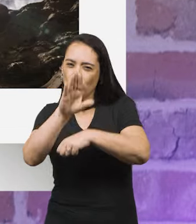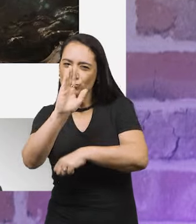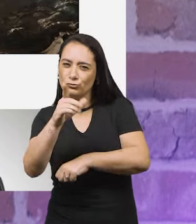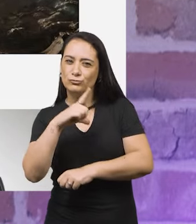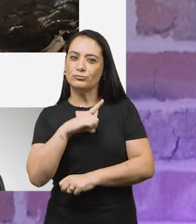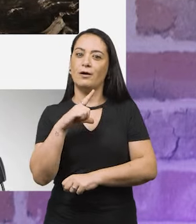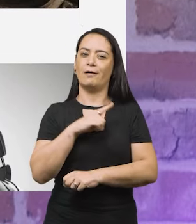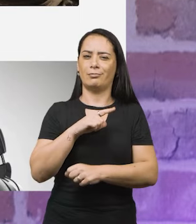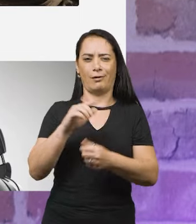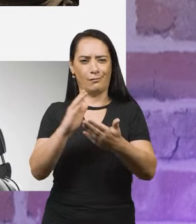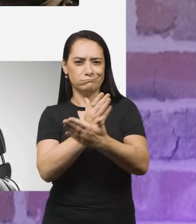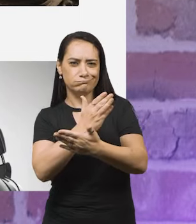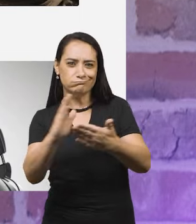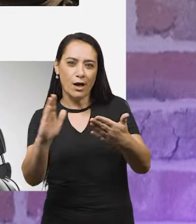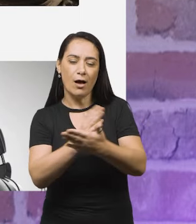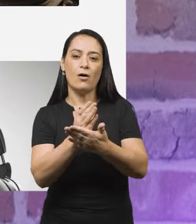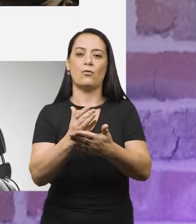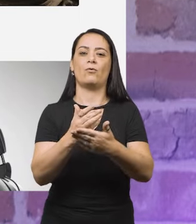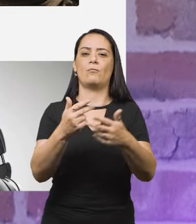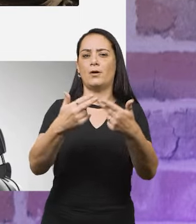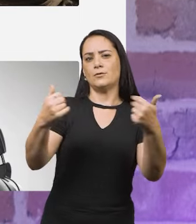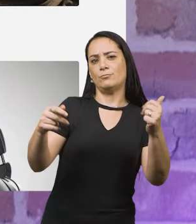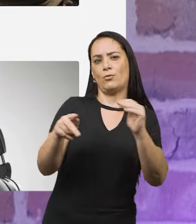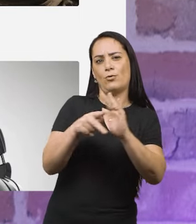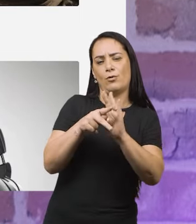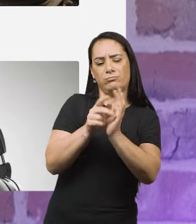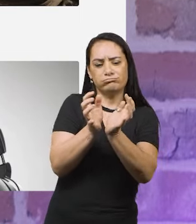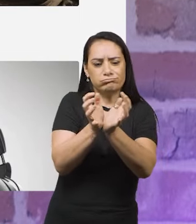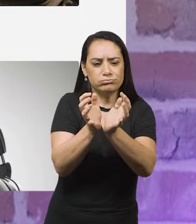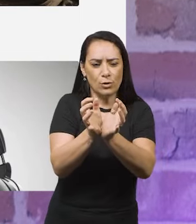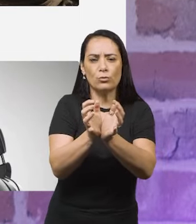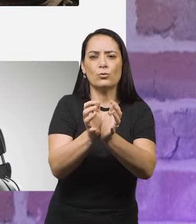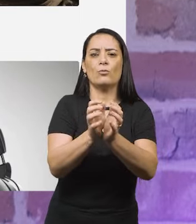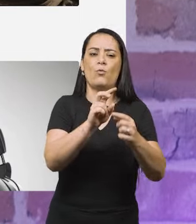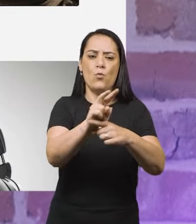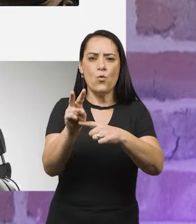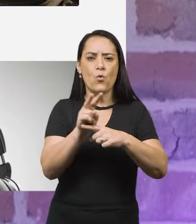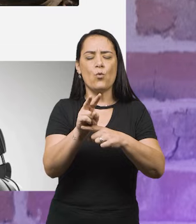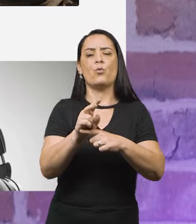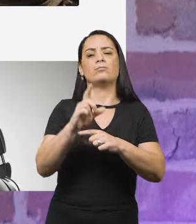dá algumas sugestões, né, das coleções de ativos que eles têm como